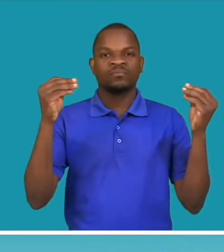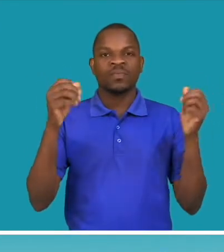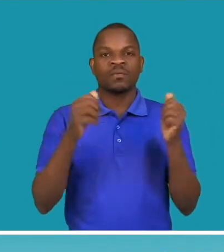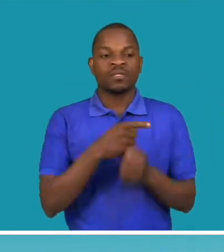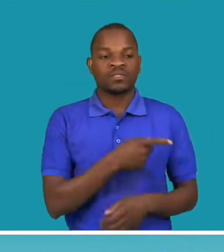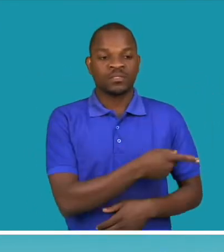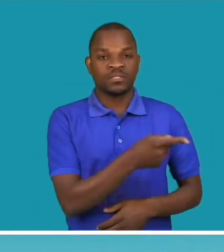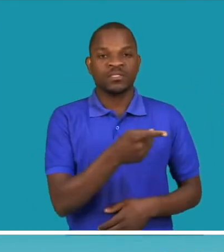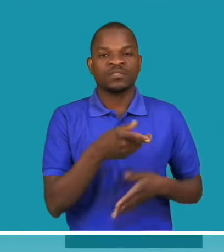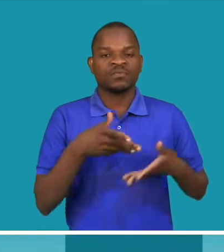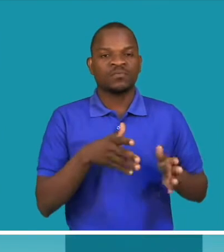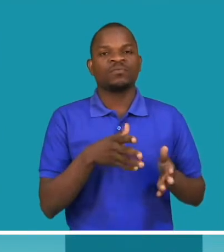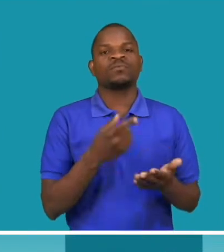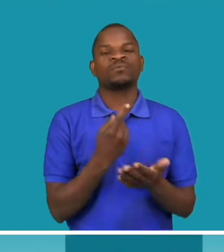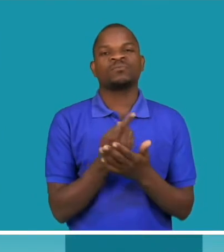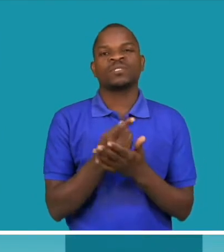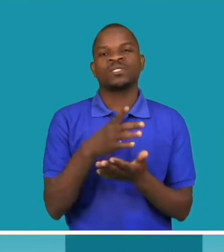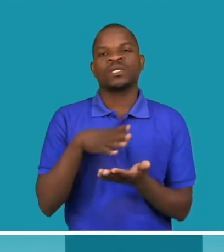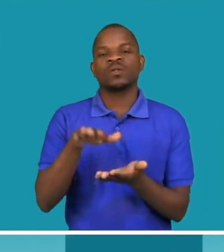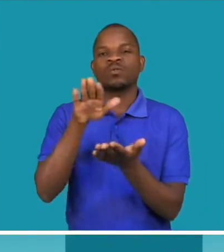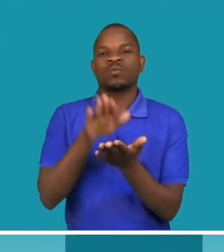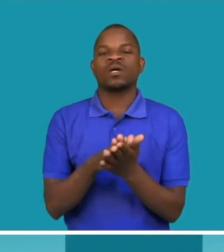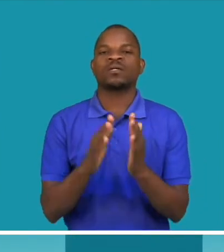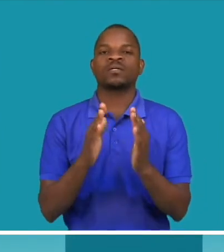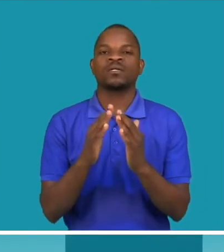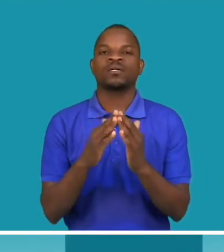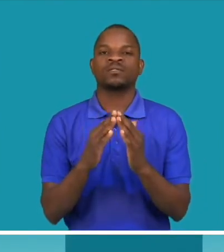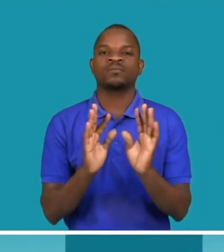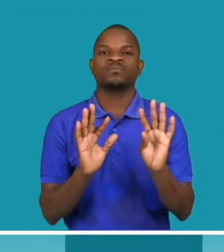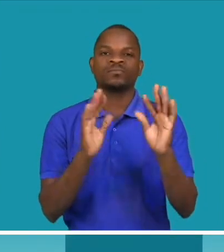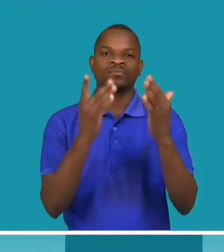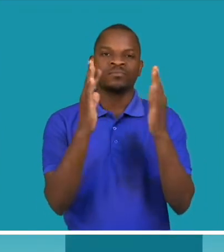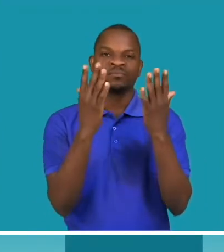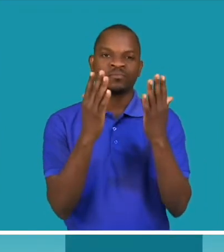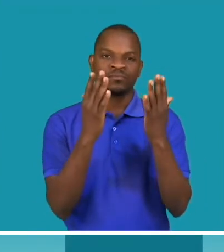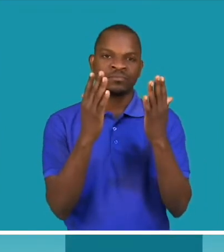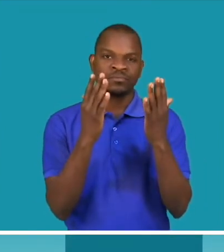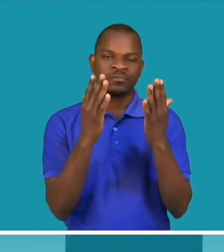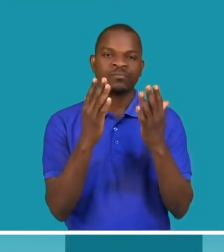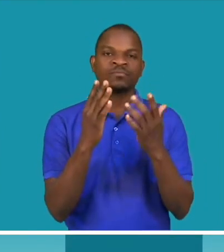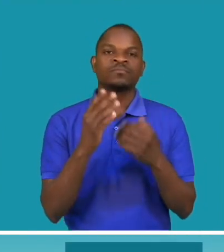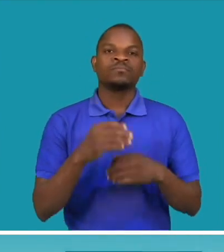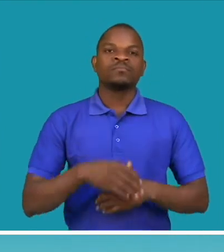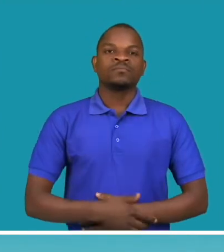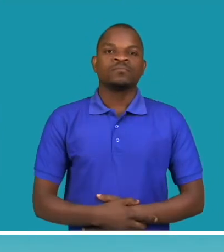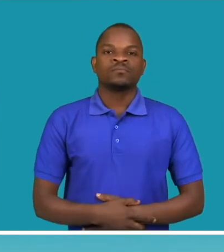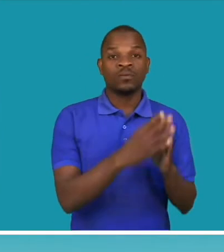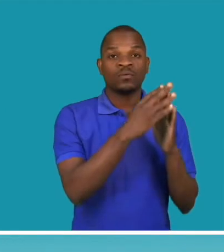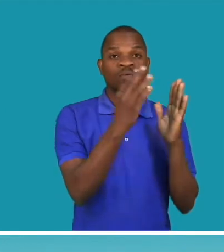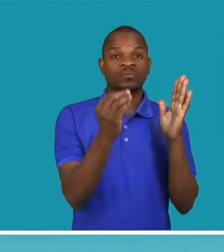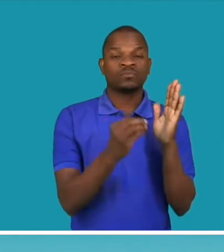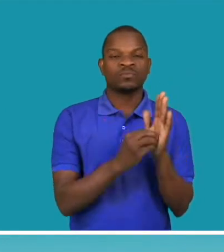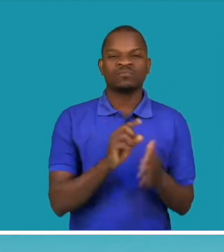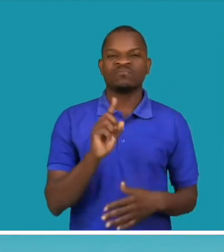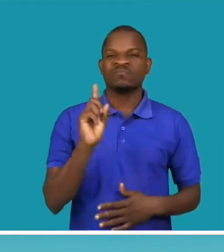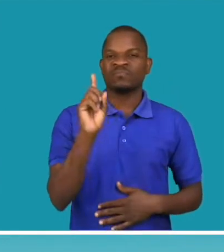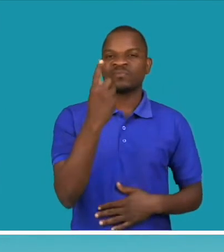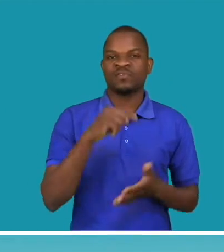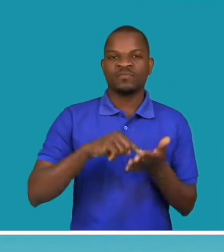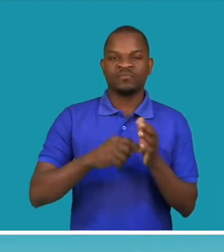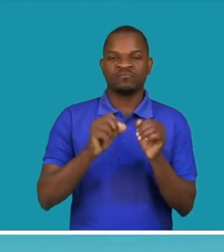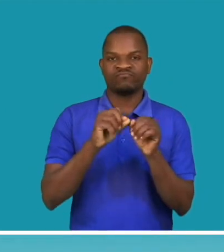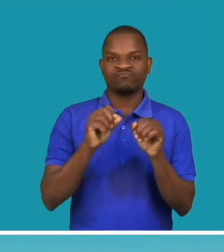me levar enquanto os meus filhos têm sido para viver. análises pela